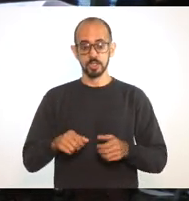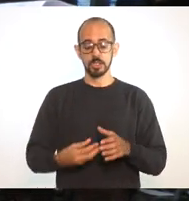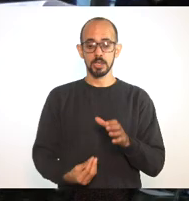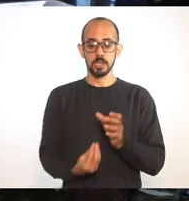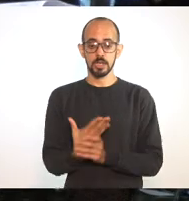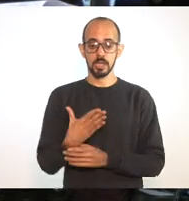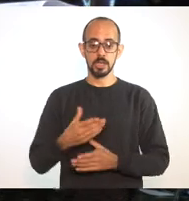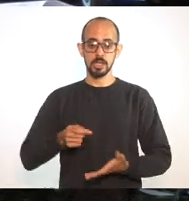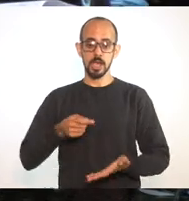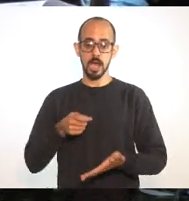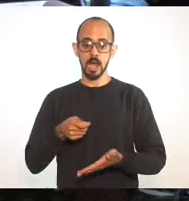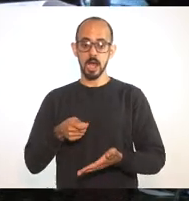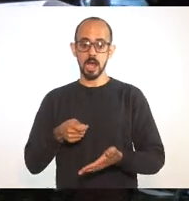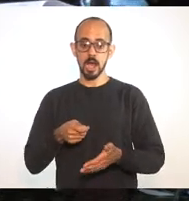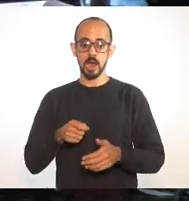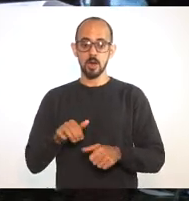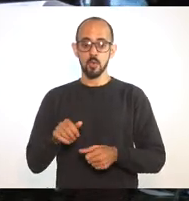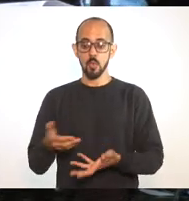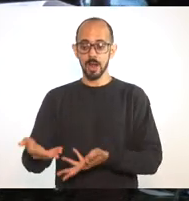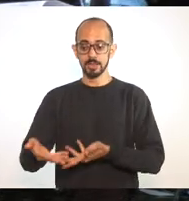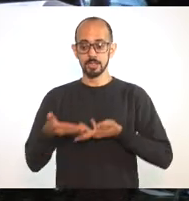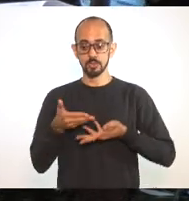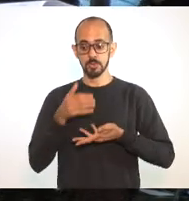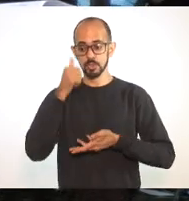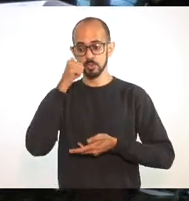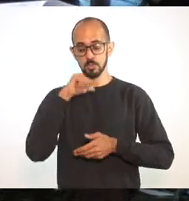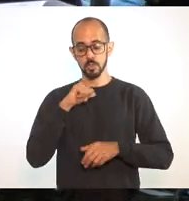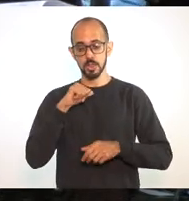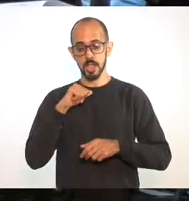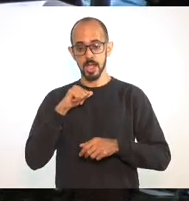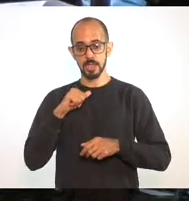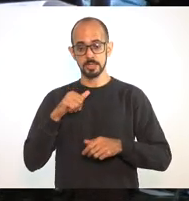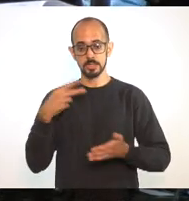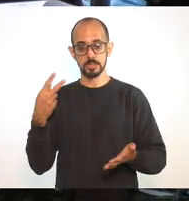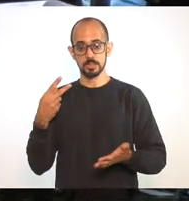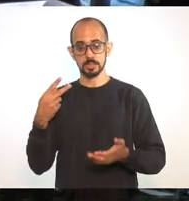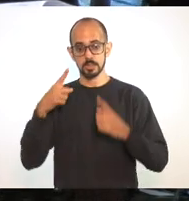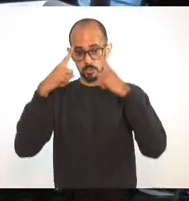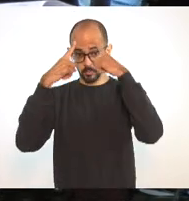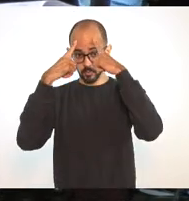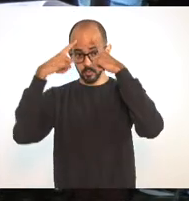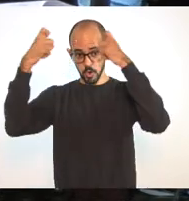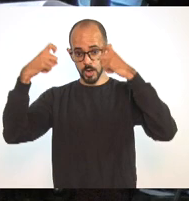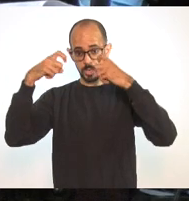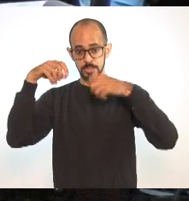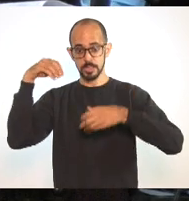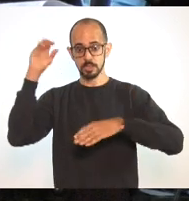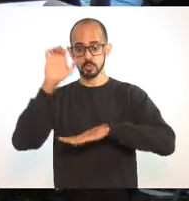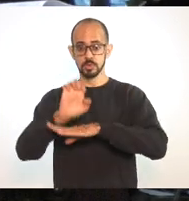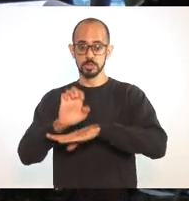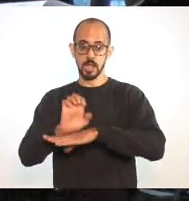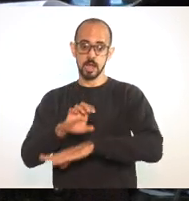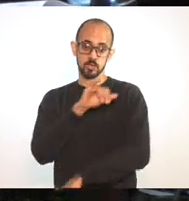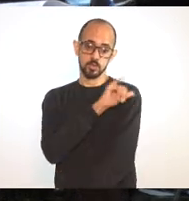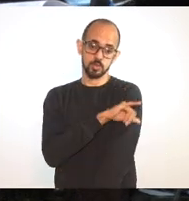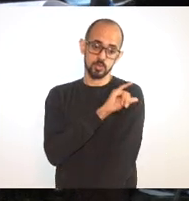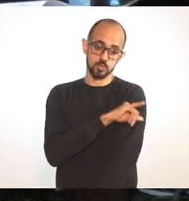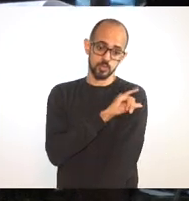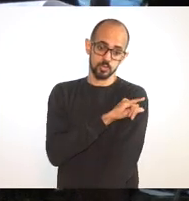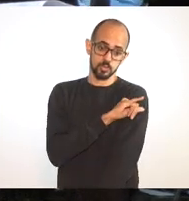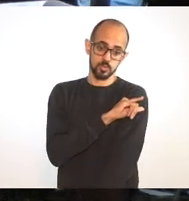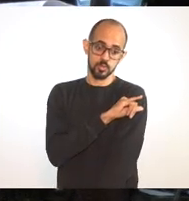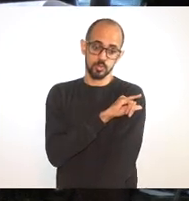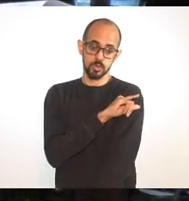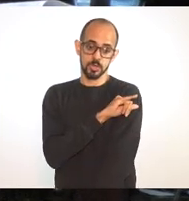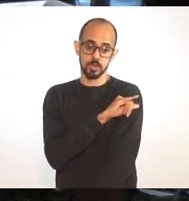diretrizes para o atendimento de mulheres em situação de violência no Estado do Rio de Janeiro e da outras providências. Pareceres da Comissão